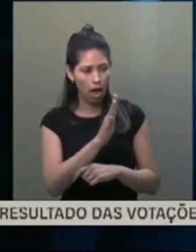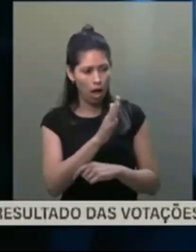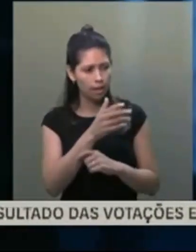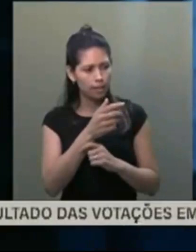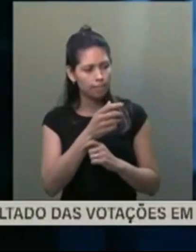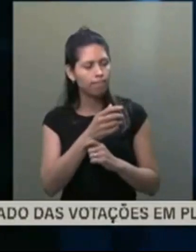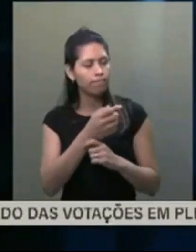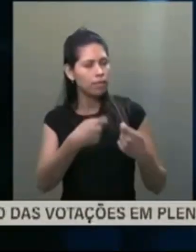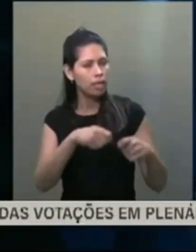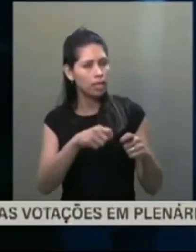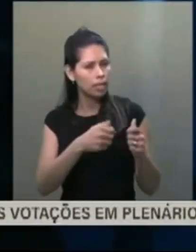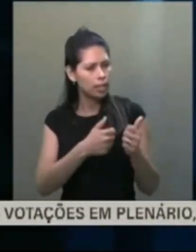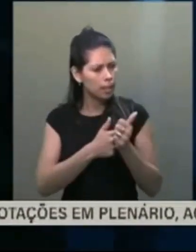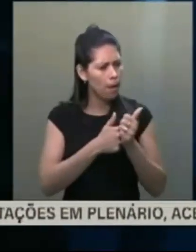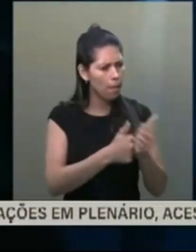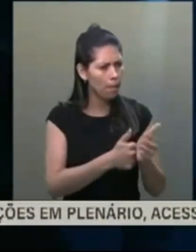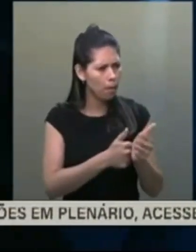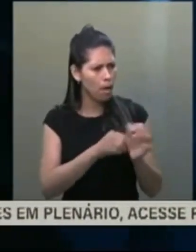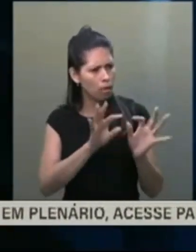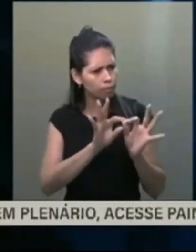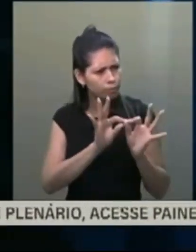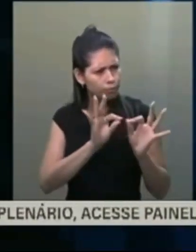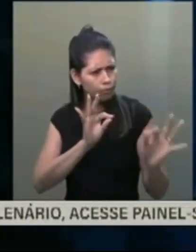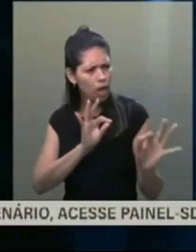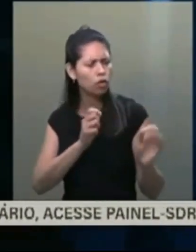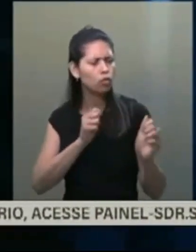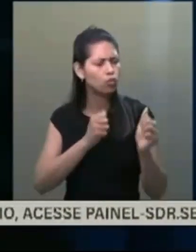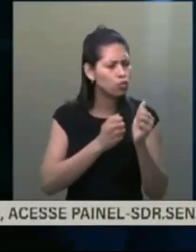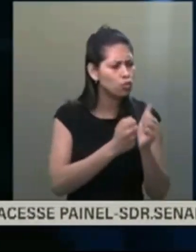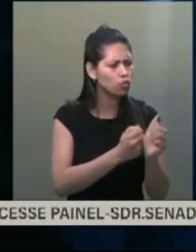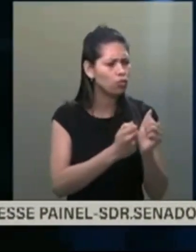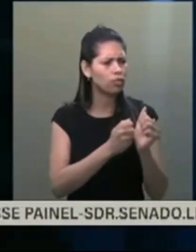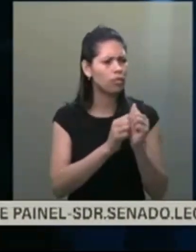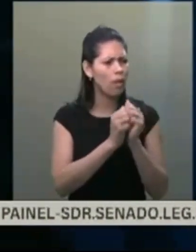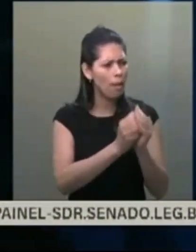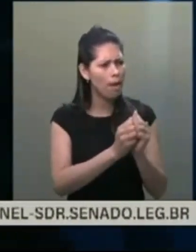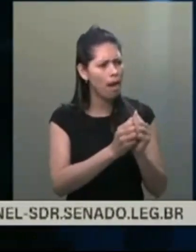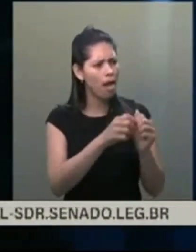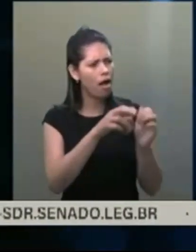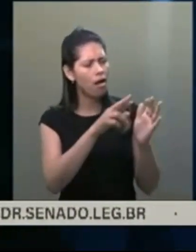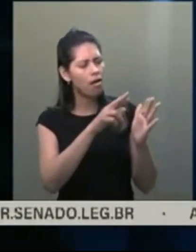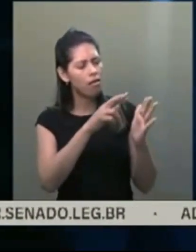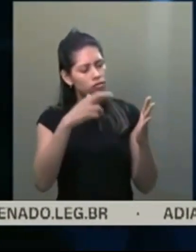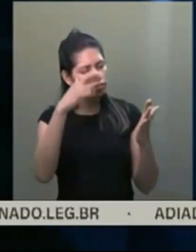medido. E nesta retaliação,